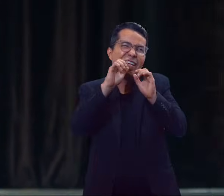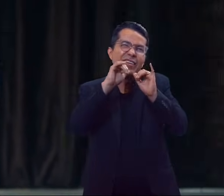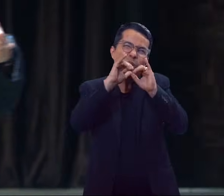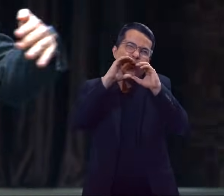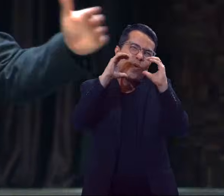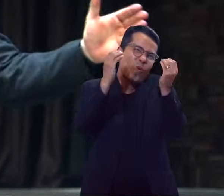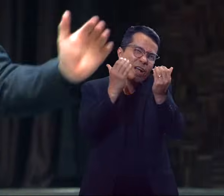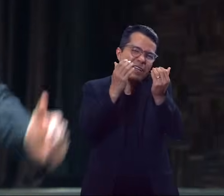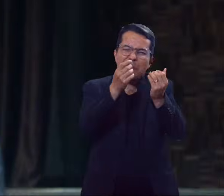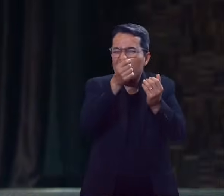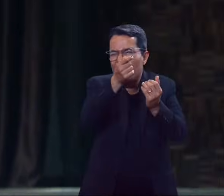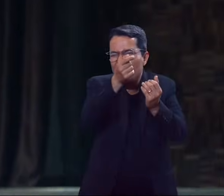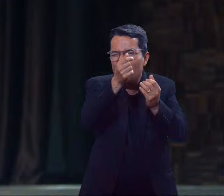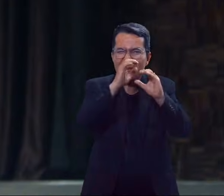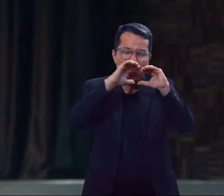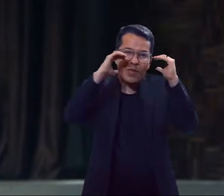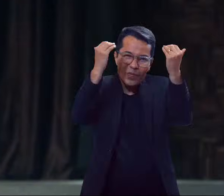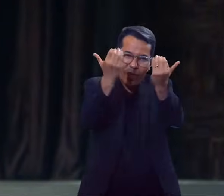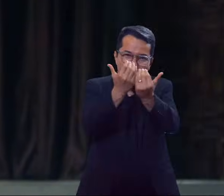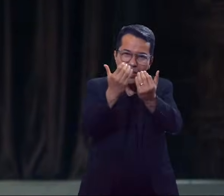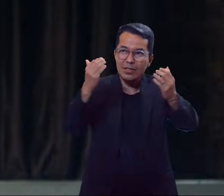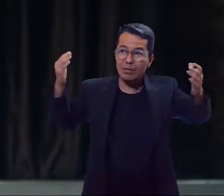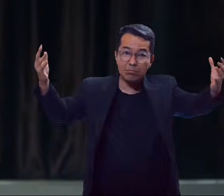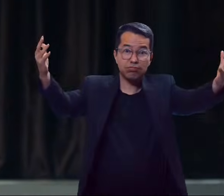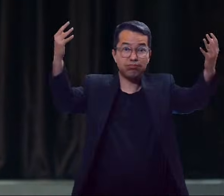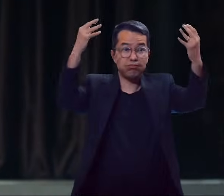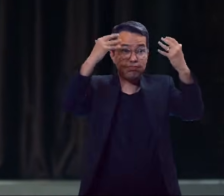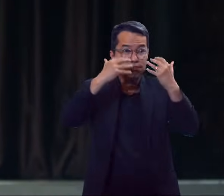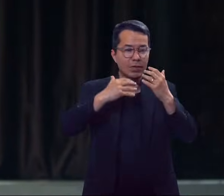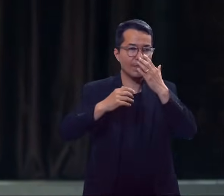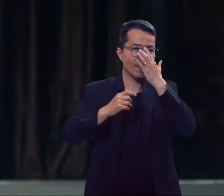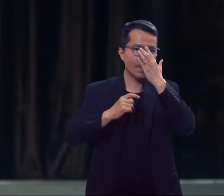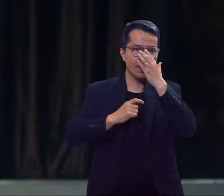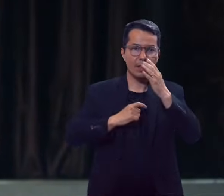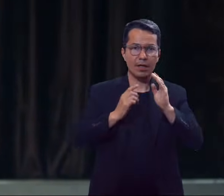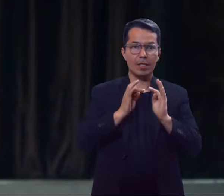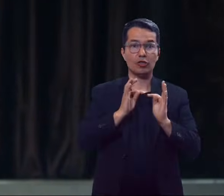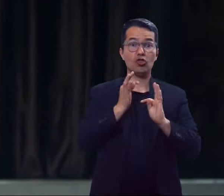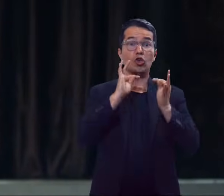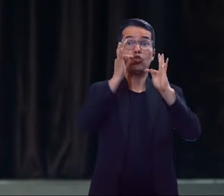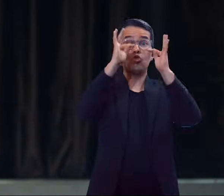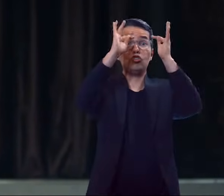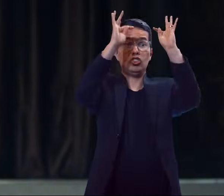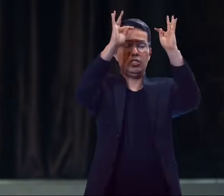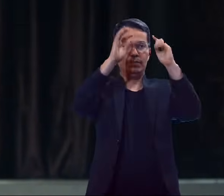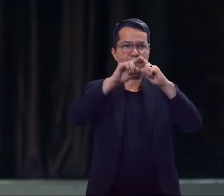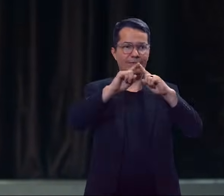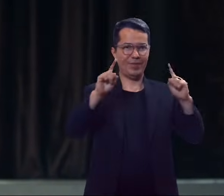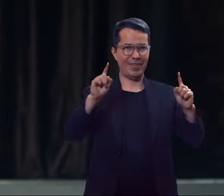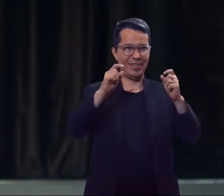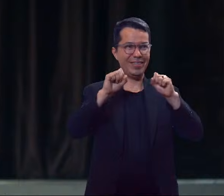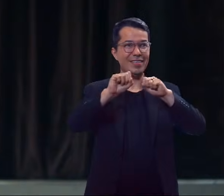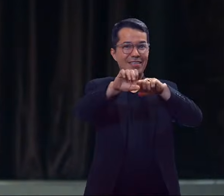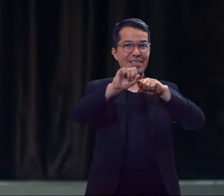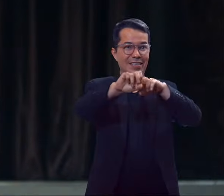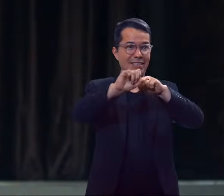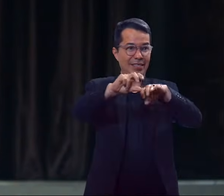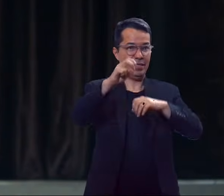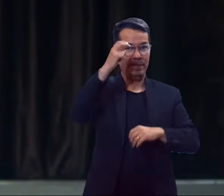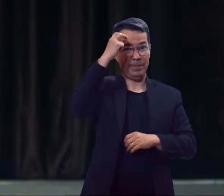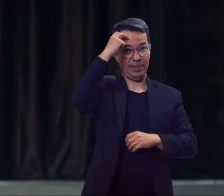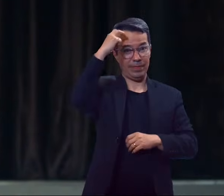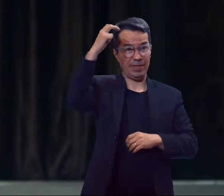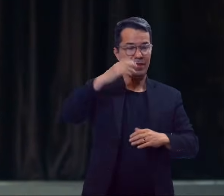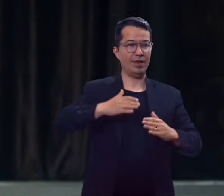estão vindo vários irmãos aqui ministrar para nós sobre a questão do empreendedorismo, a tecnologia, como usar